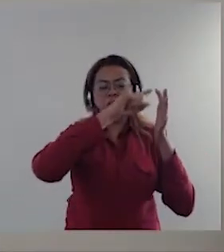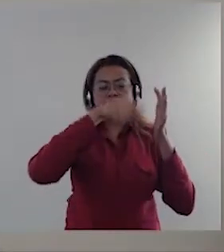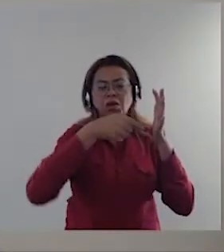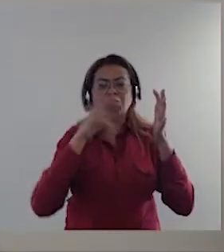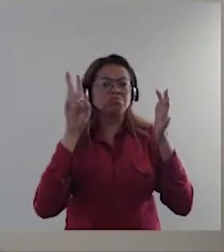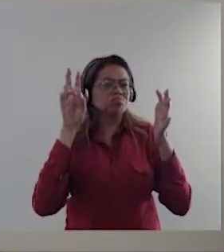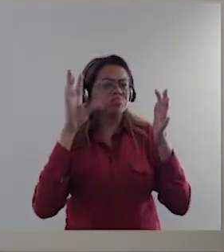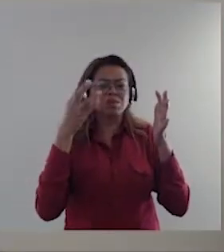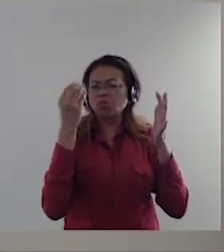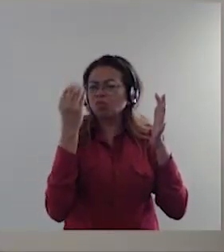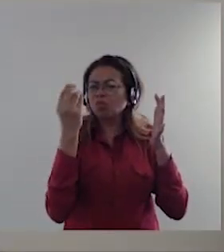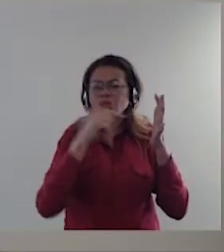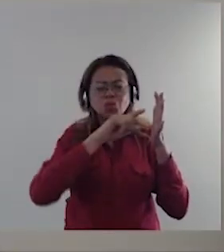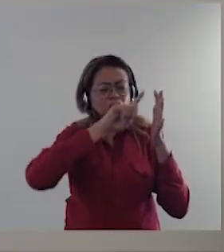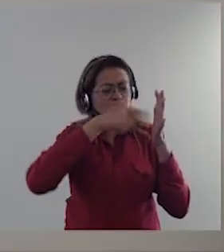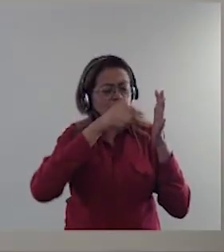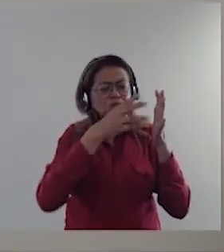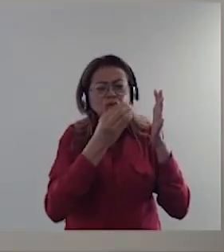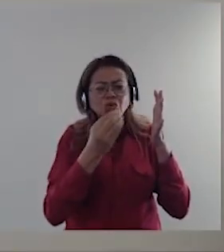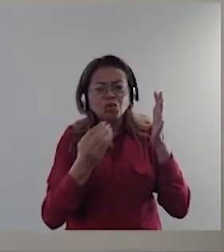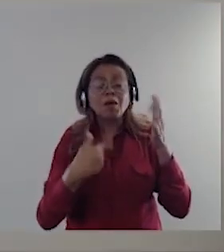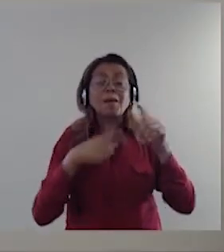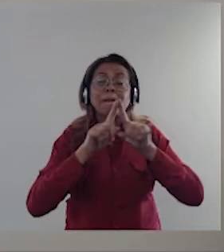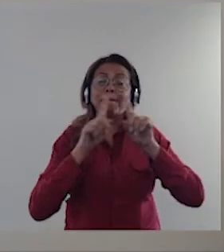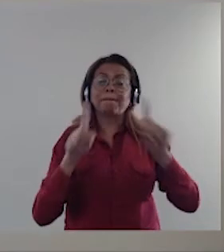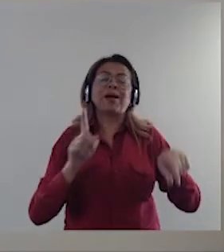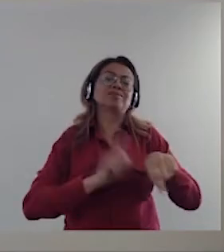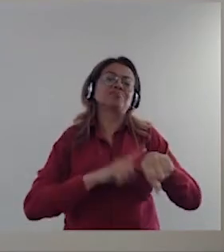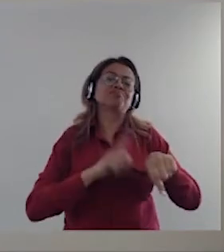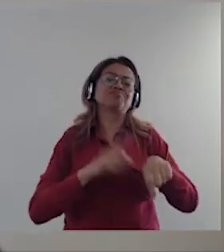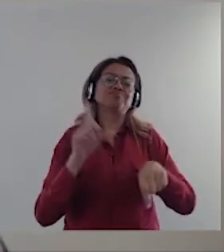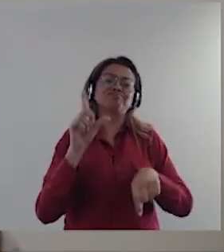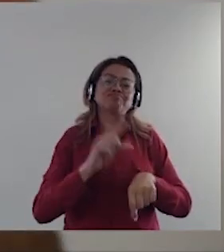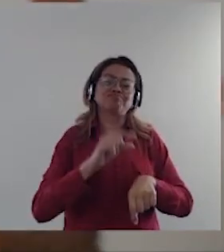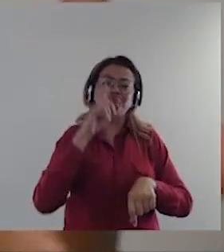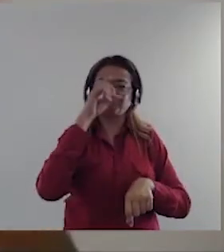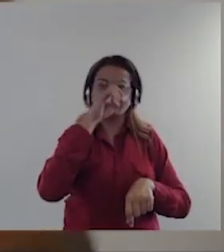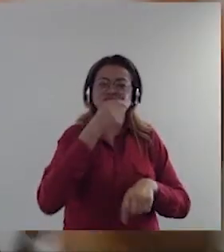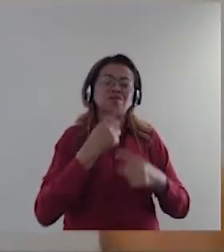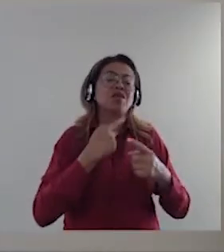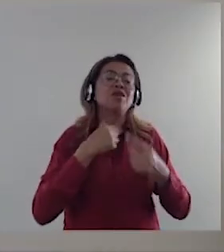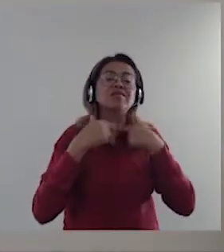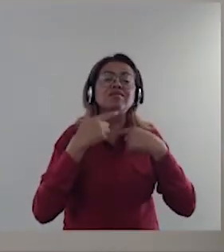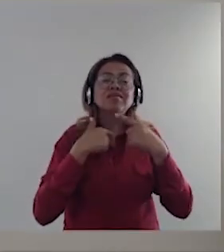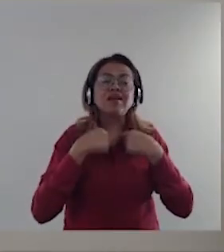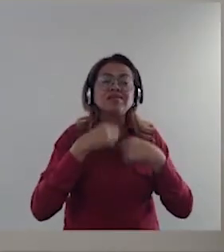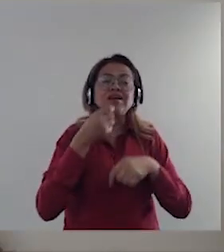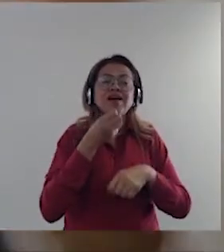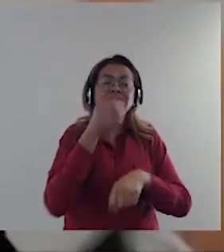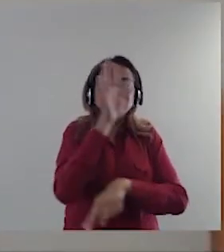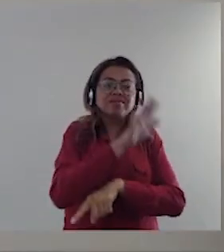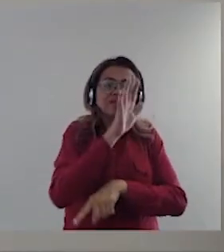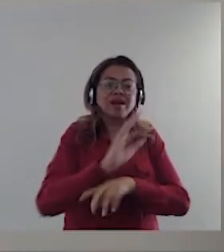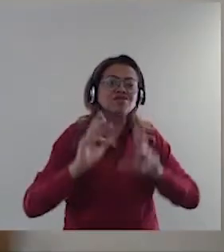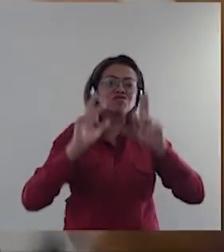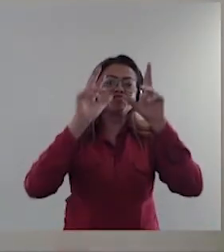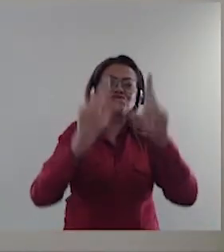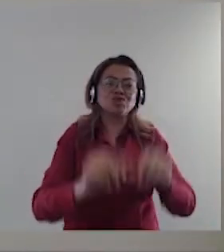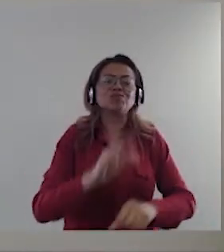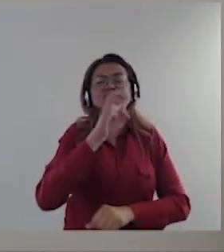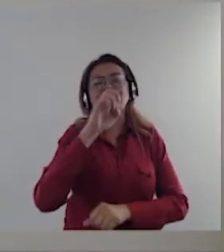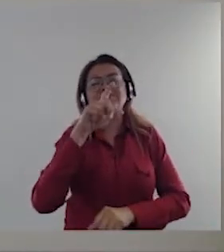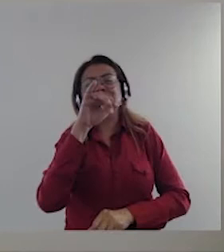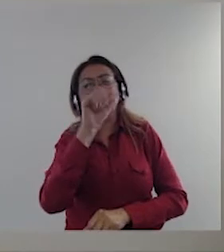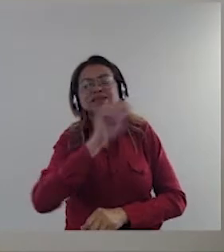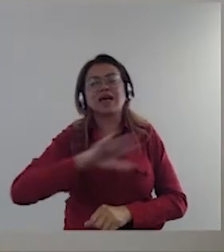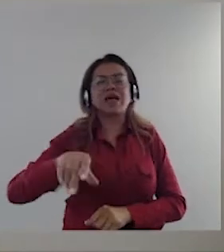temas, mas eu, infelizmente, vou ter que parar aqui. A nossa vontade é ficar a tarde inteira aqui, principalmente com Célia, com